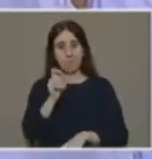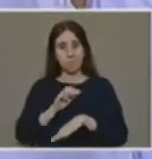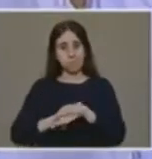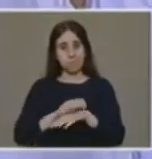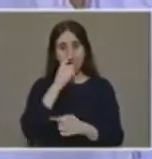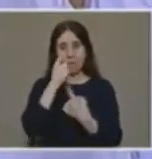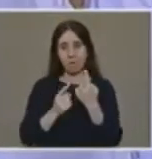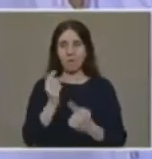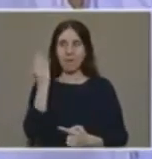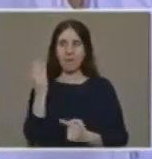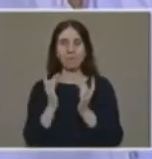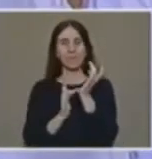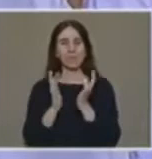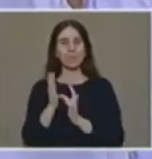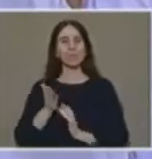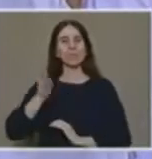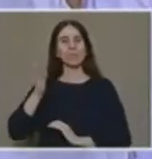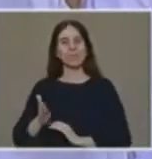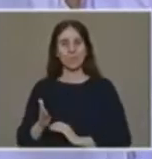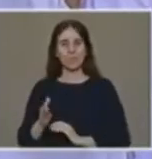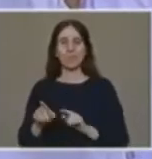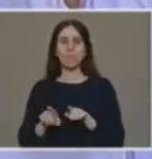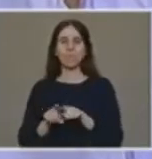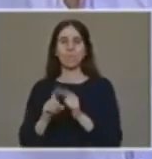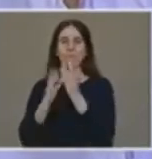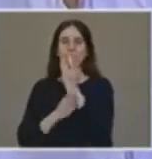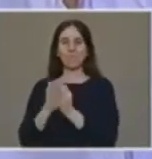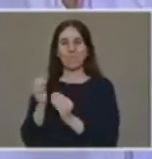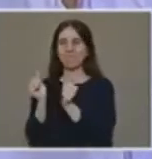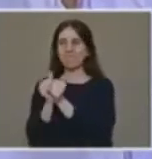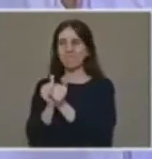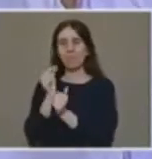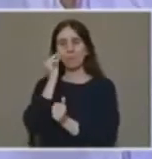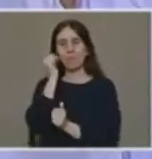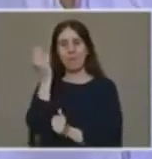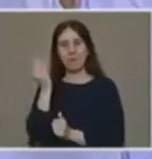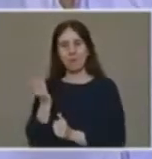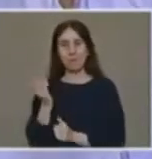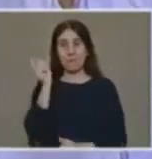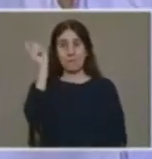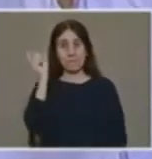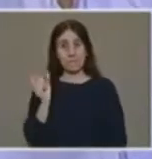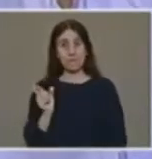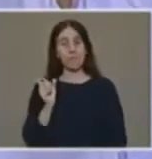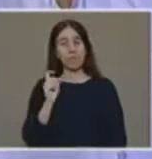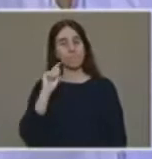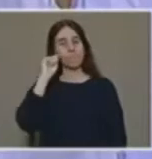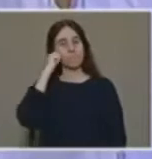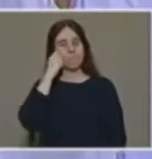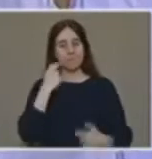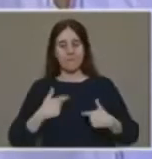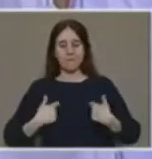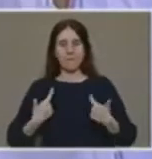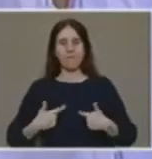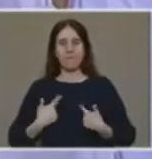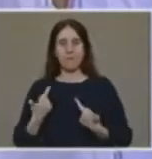Jesus Cristo, o justo, como advogado junto do Pai. Ele é a vítima de propiciação pelos